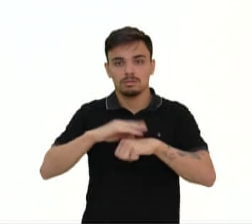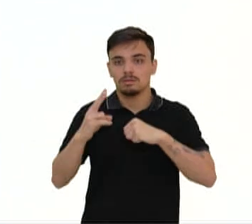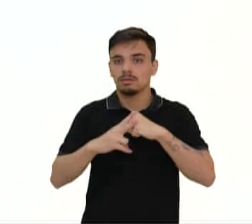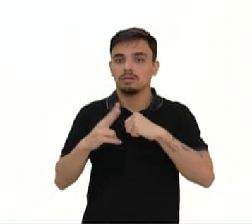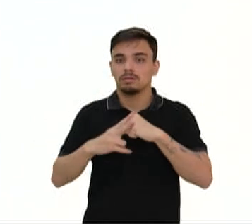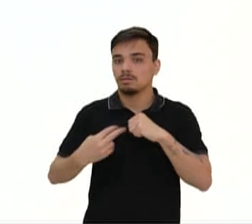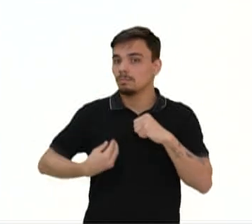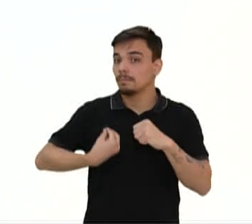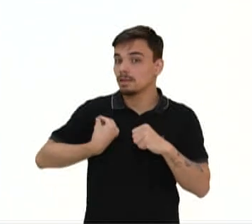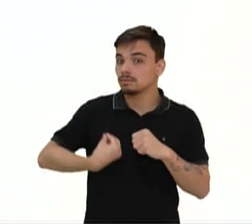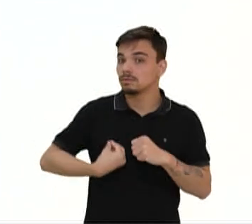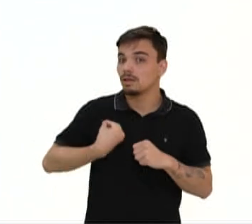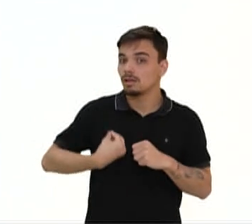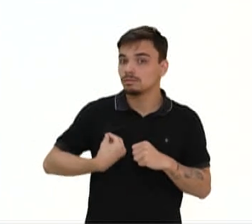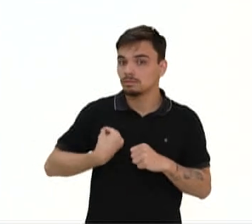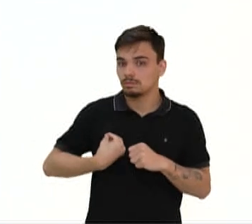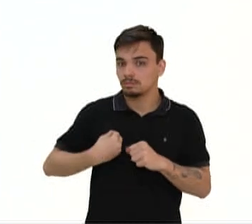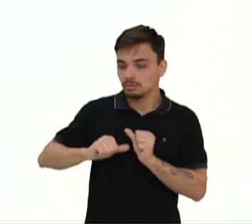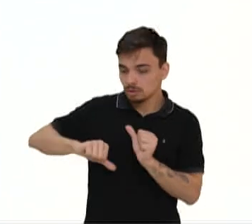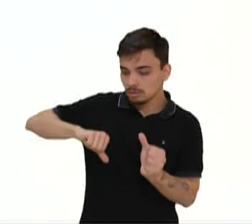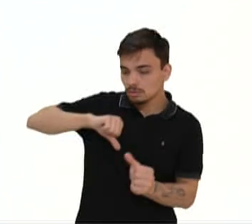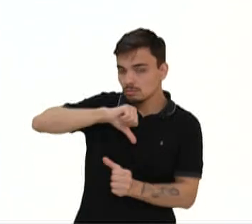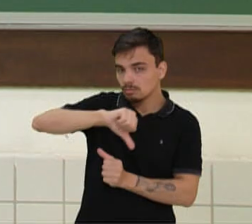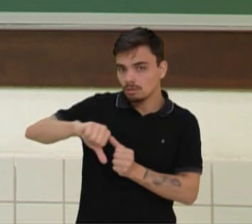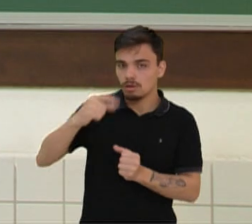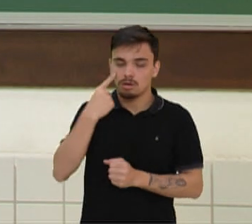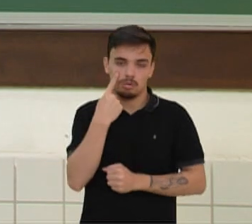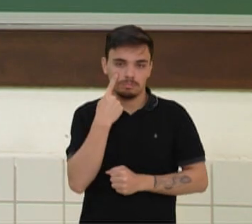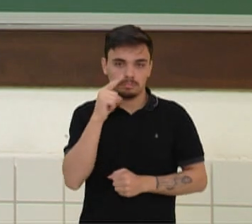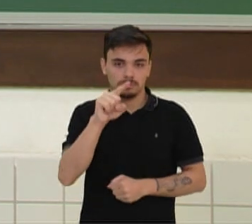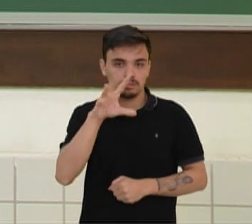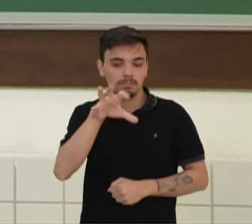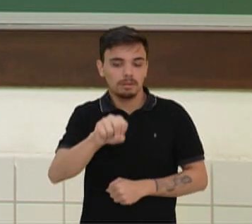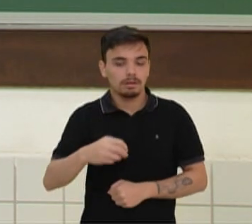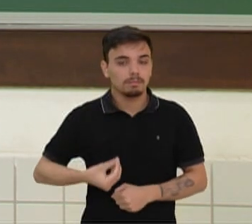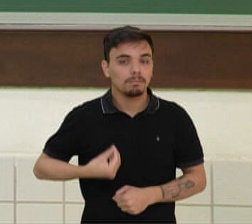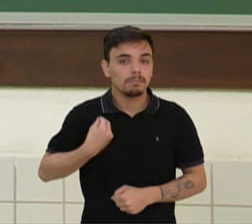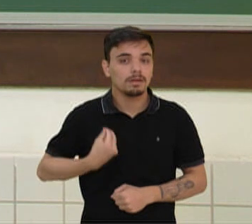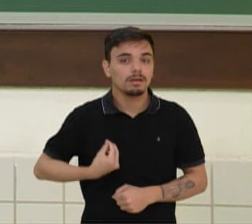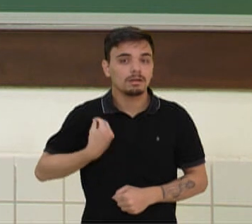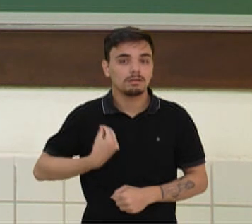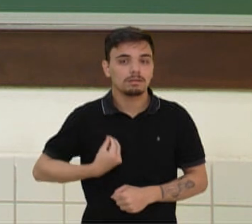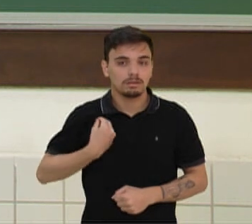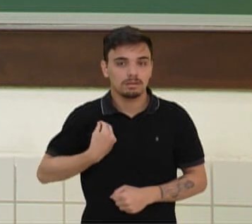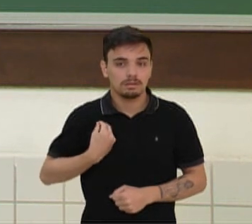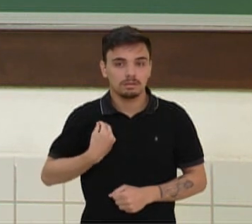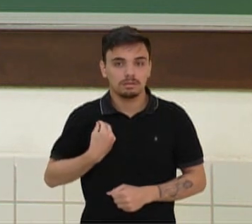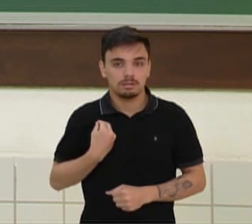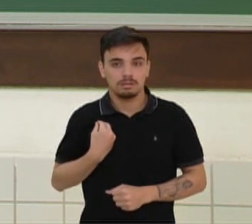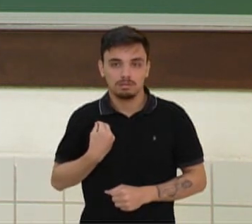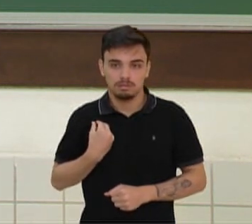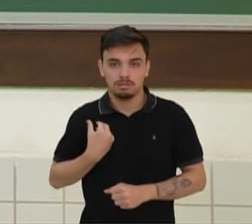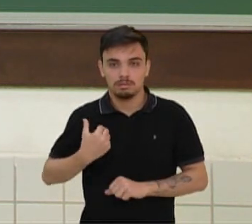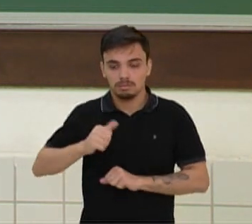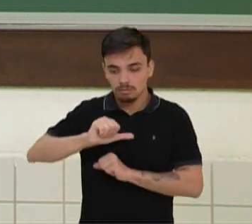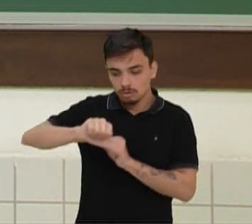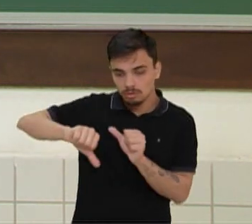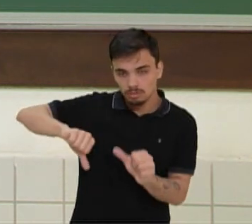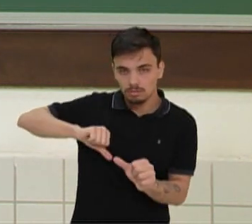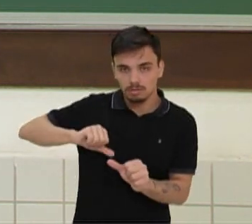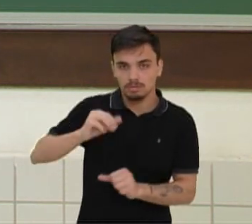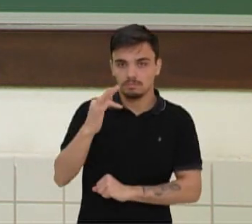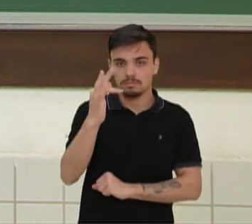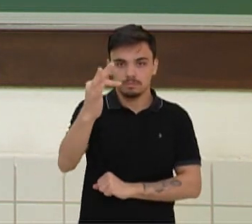do presente. Veja só, você vai pegar o presente e vai passar para o